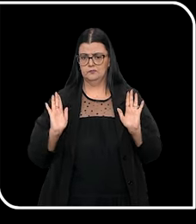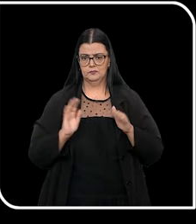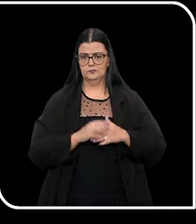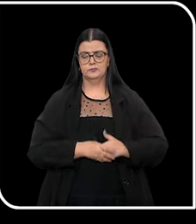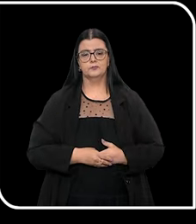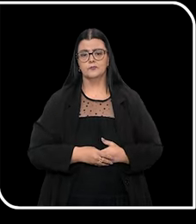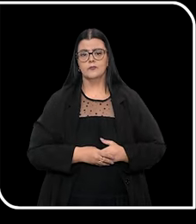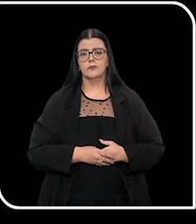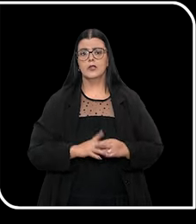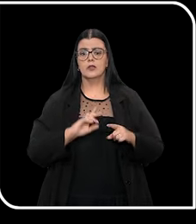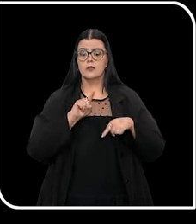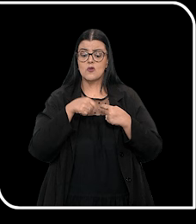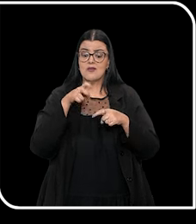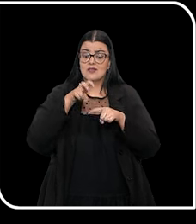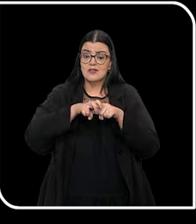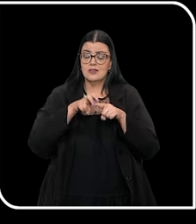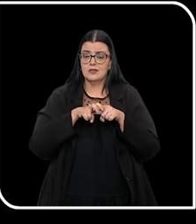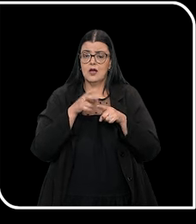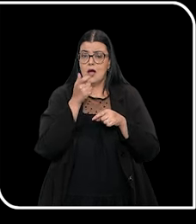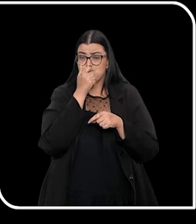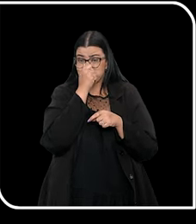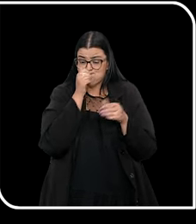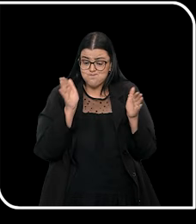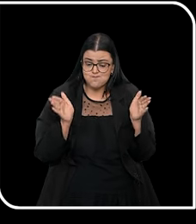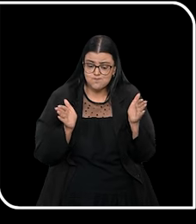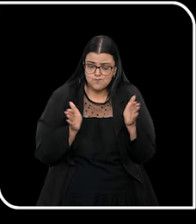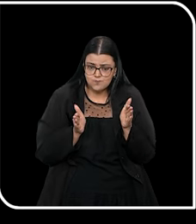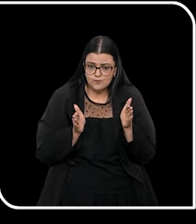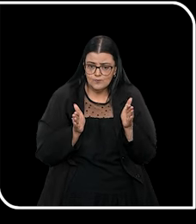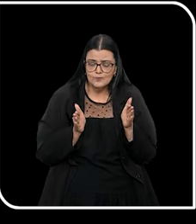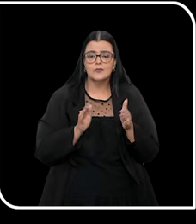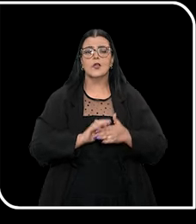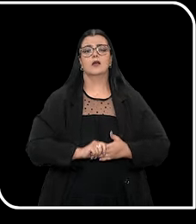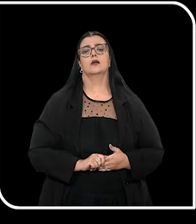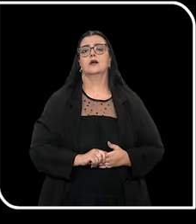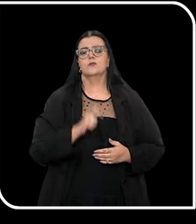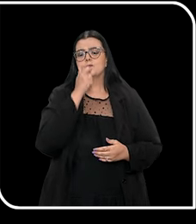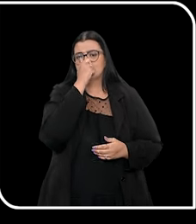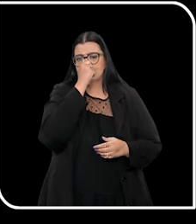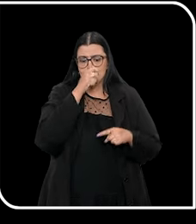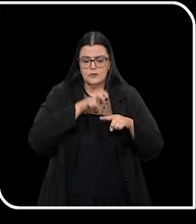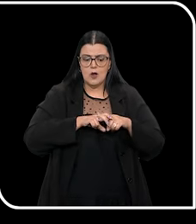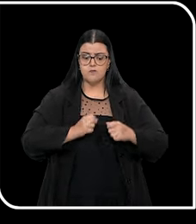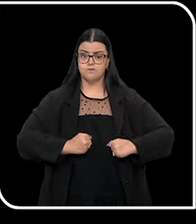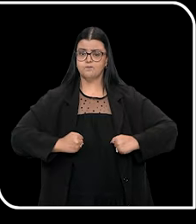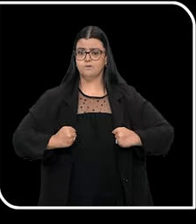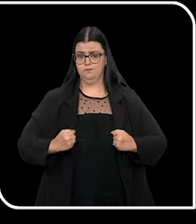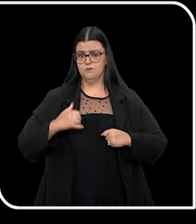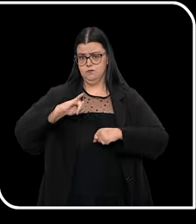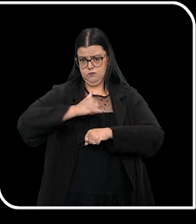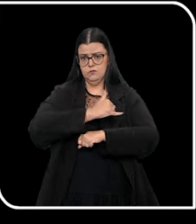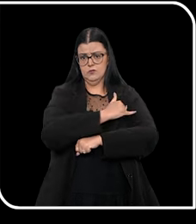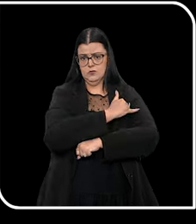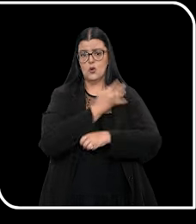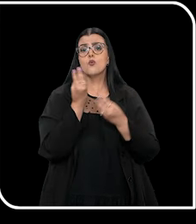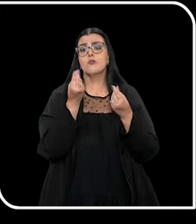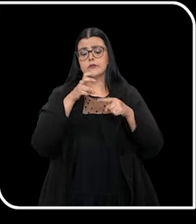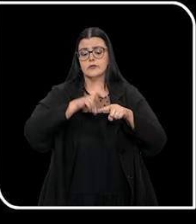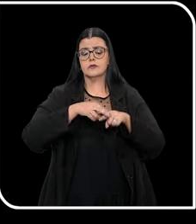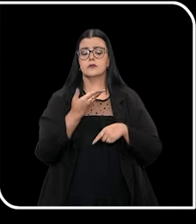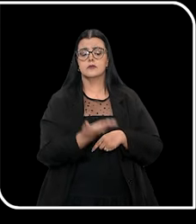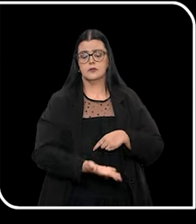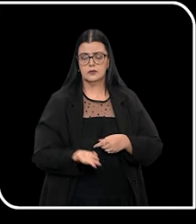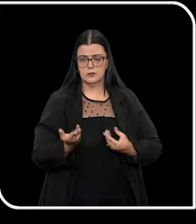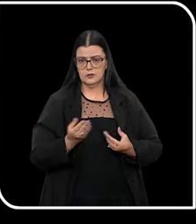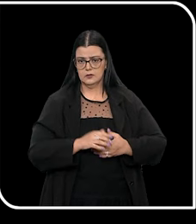né E aí quando eu fui sentar na cadeira a cadeira era super Justa e eu pensei um corpo gordo um corpo gordo